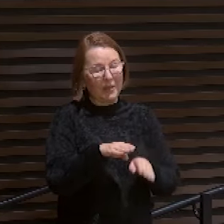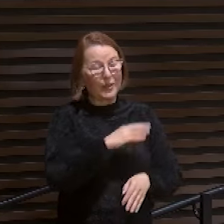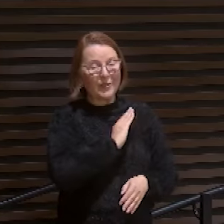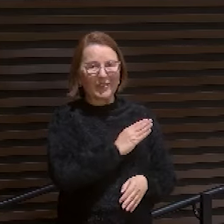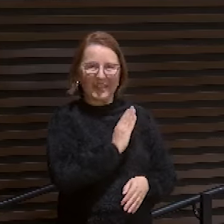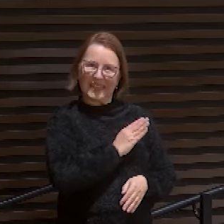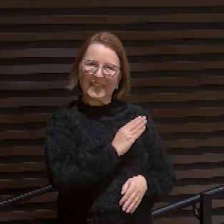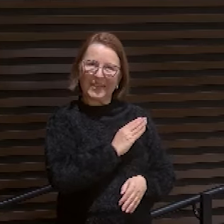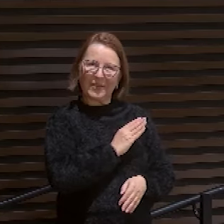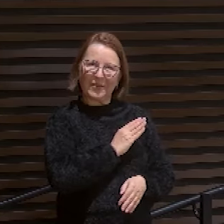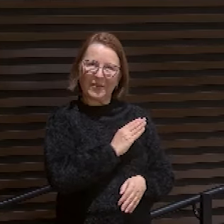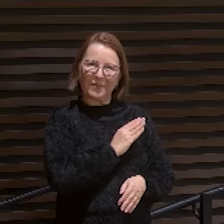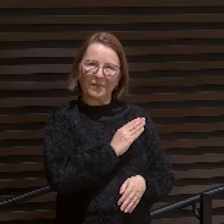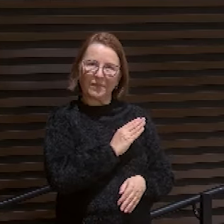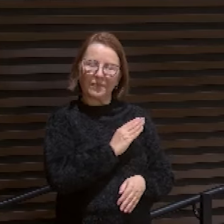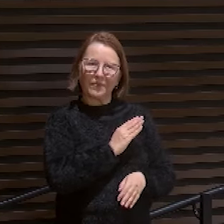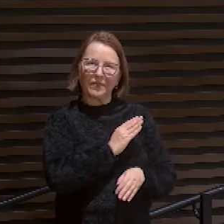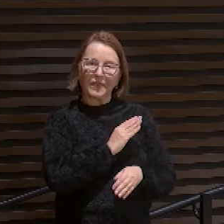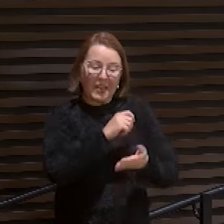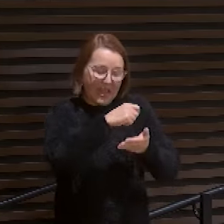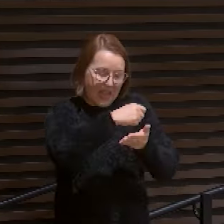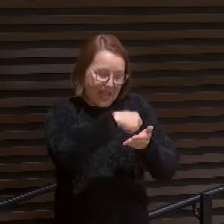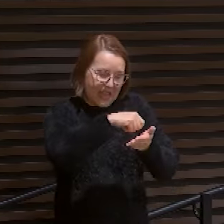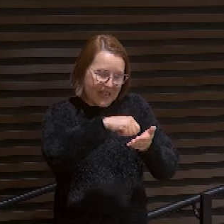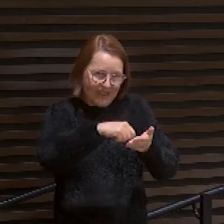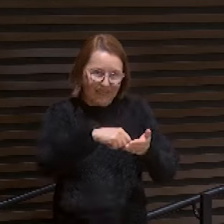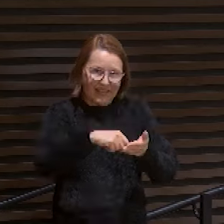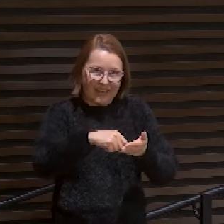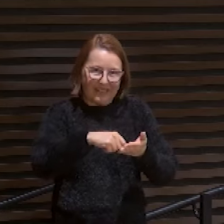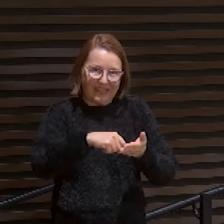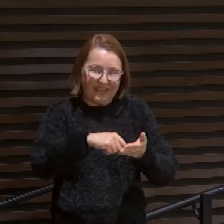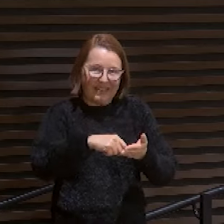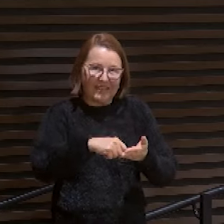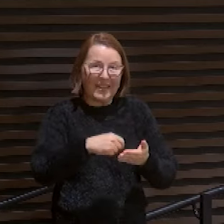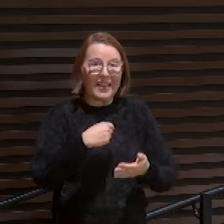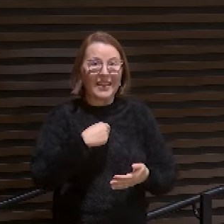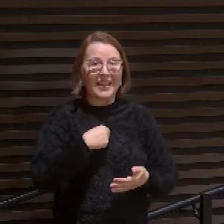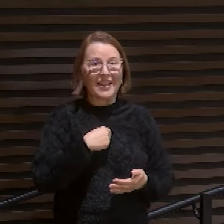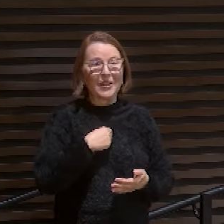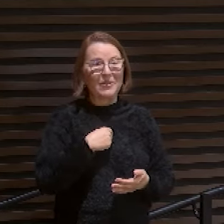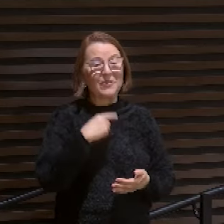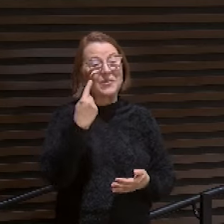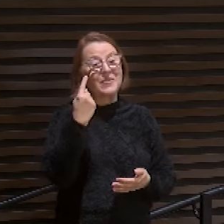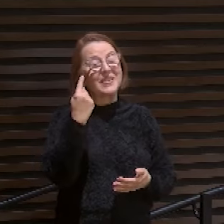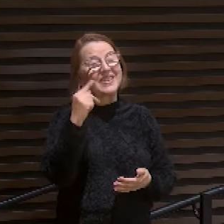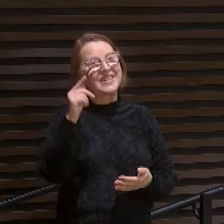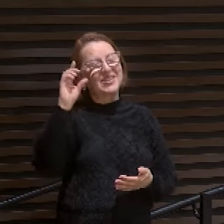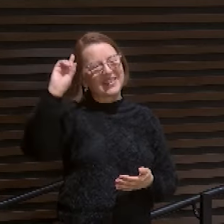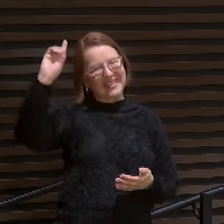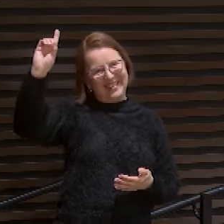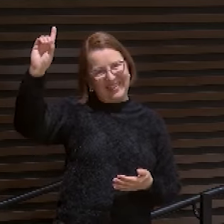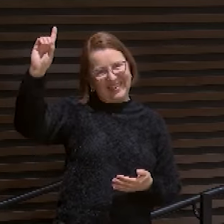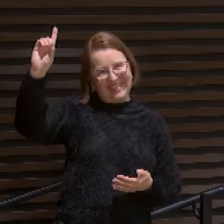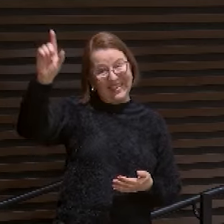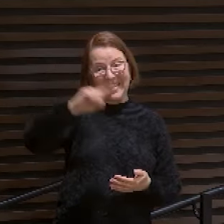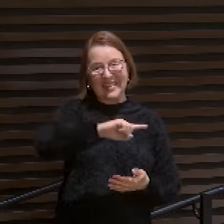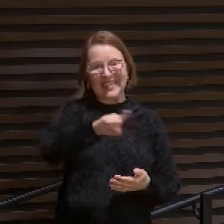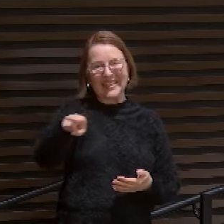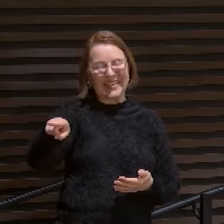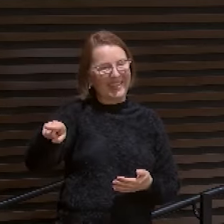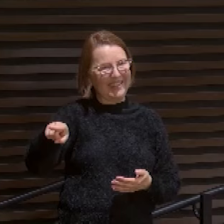coração lhas inscreverei. Eu serei o seu Deus, e eles